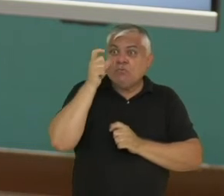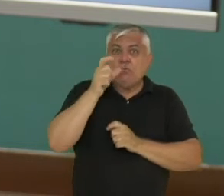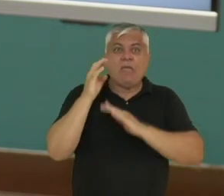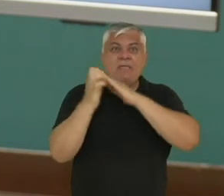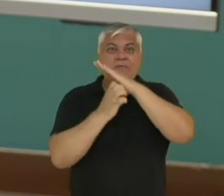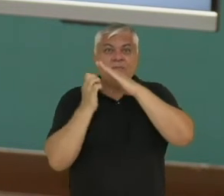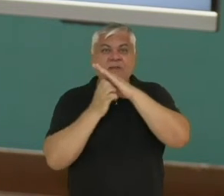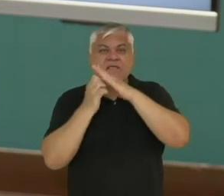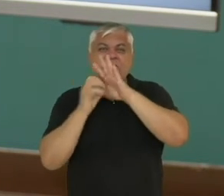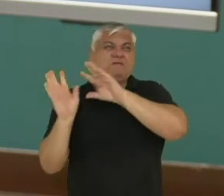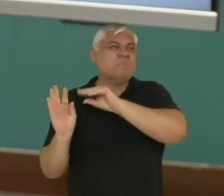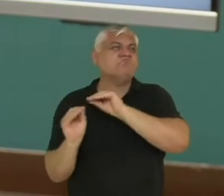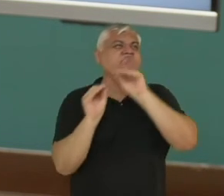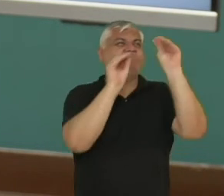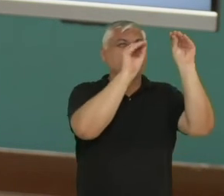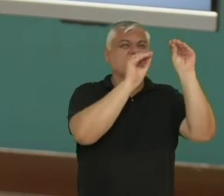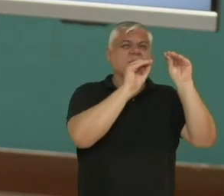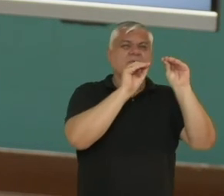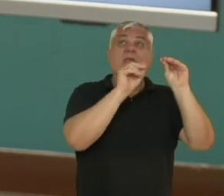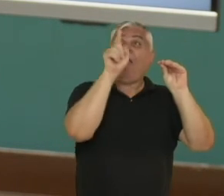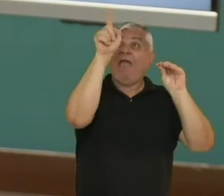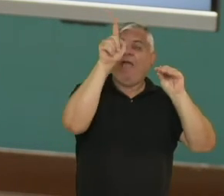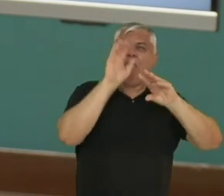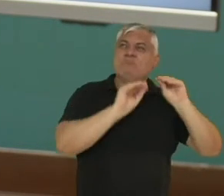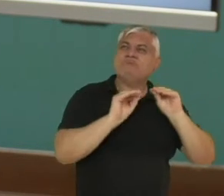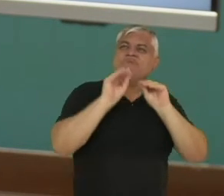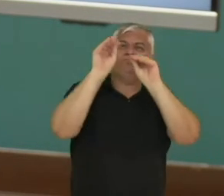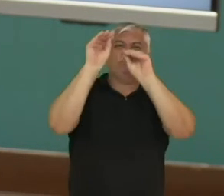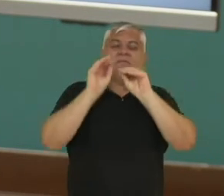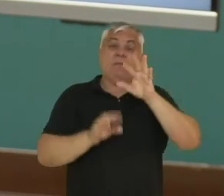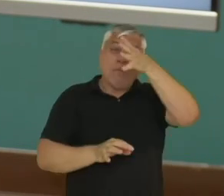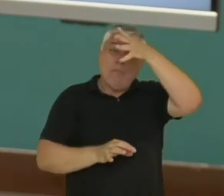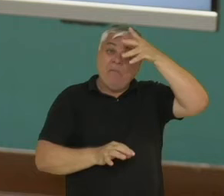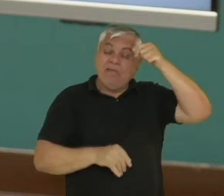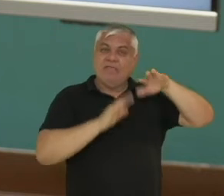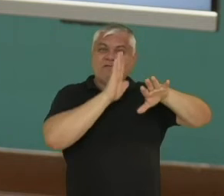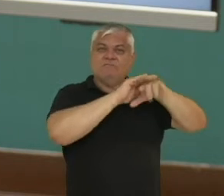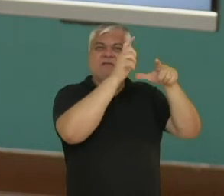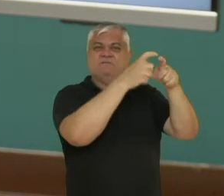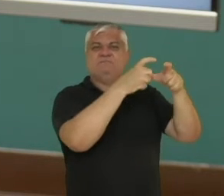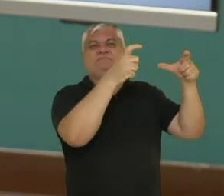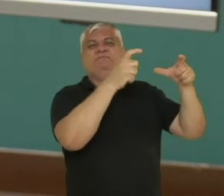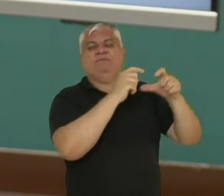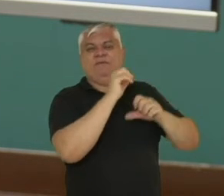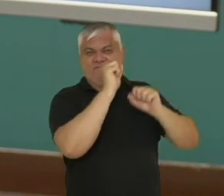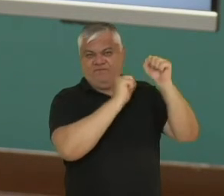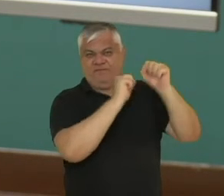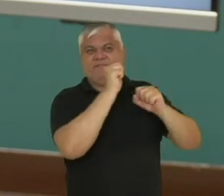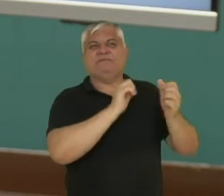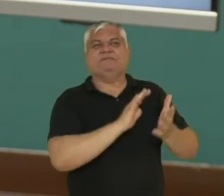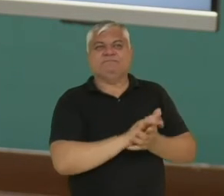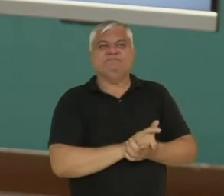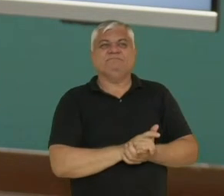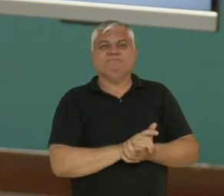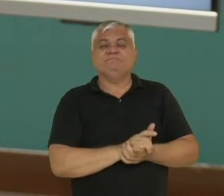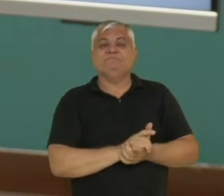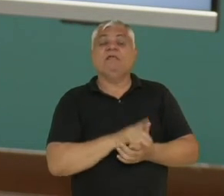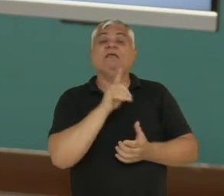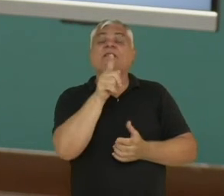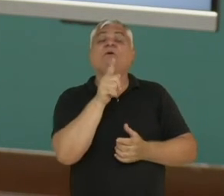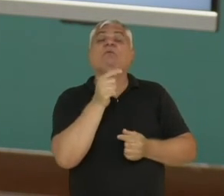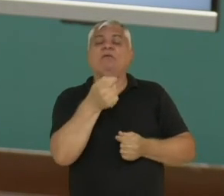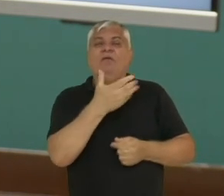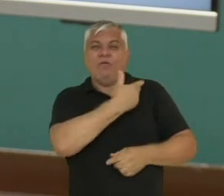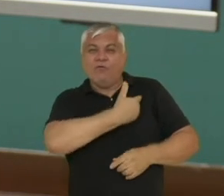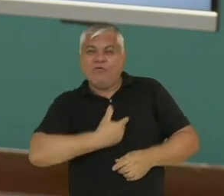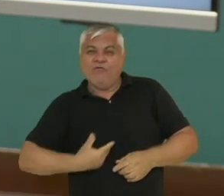indústrias para outras regiões como Manaus, né, Zona Franca de Manaus, que é um exemplo. Então esses incentivos